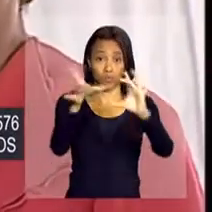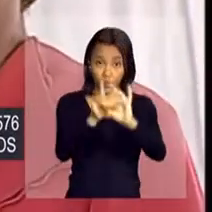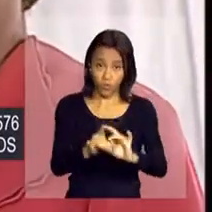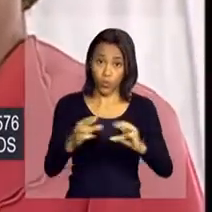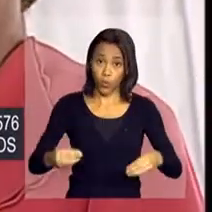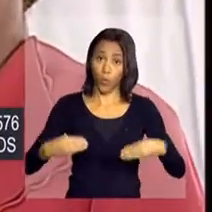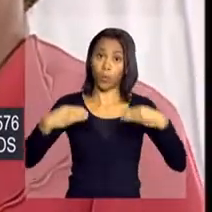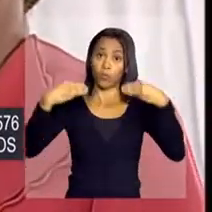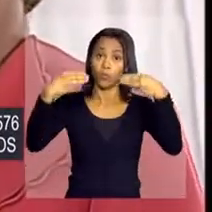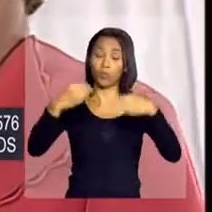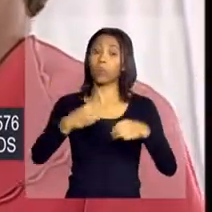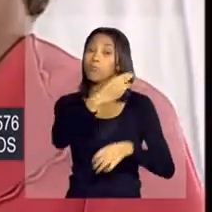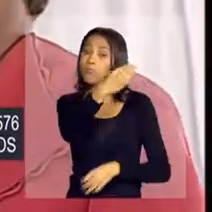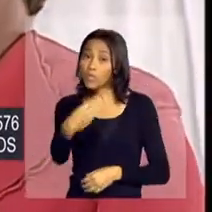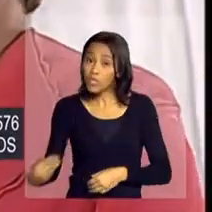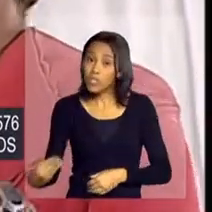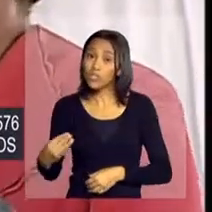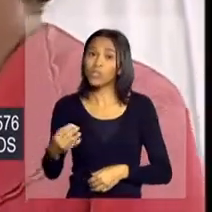Integração,